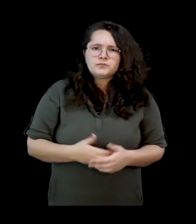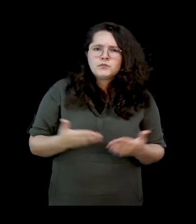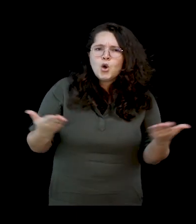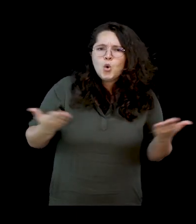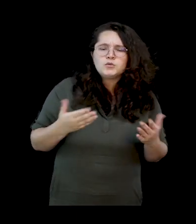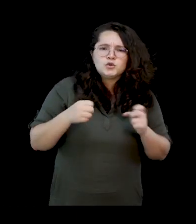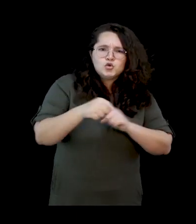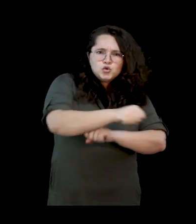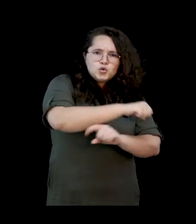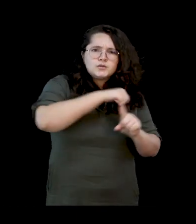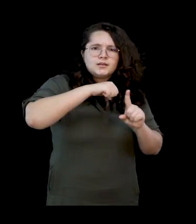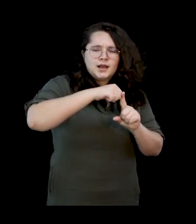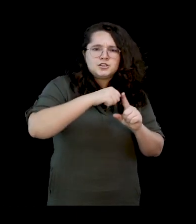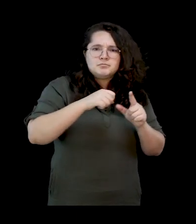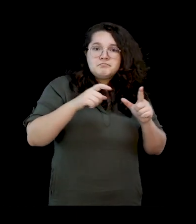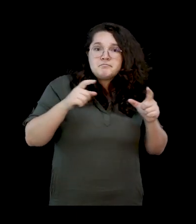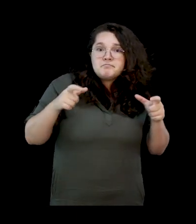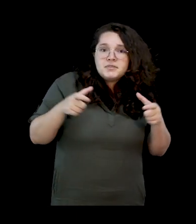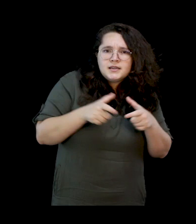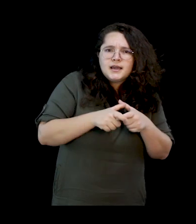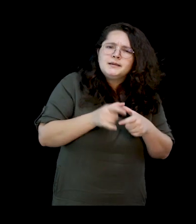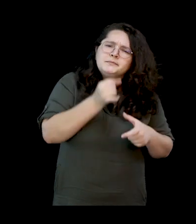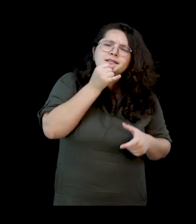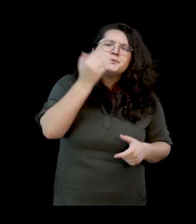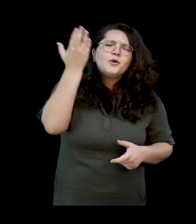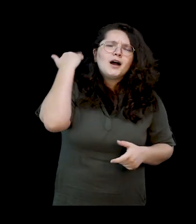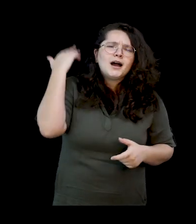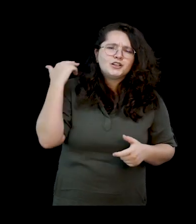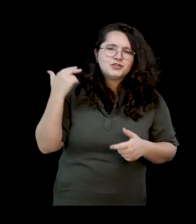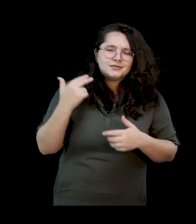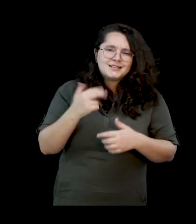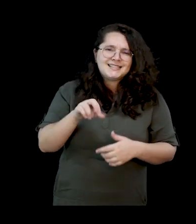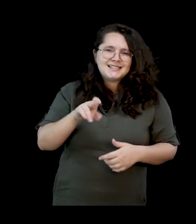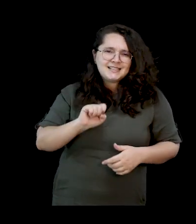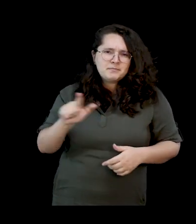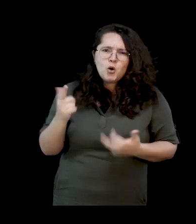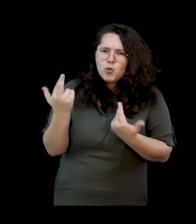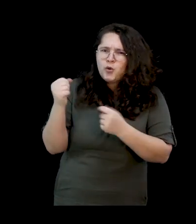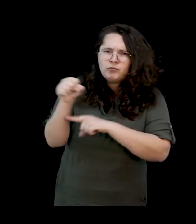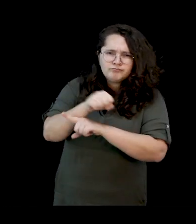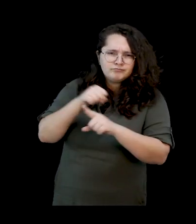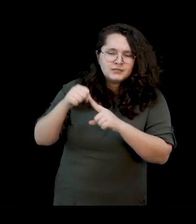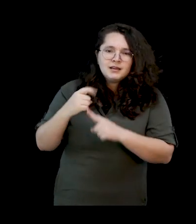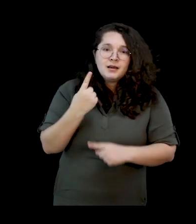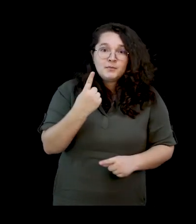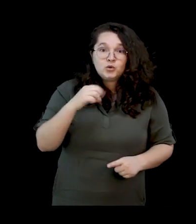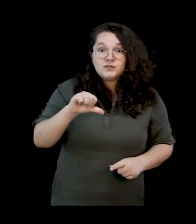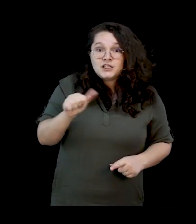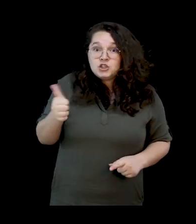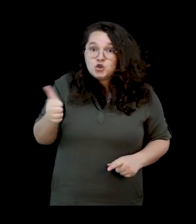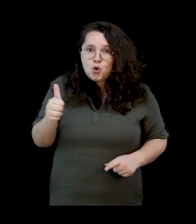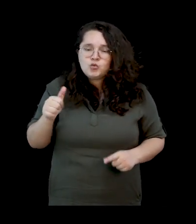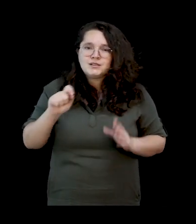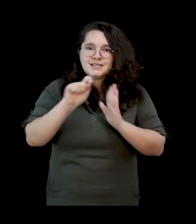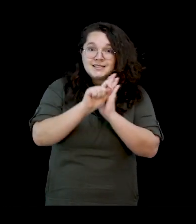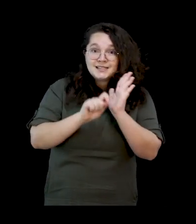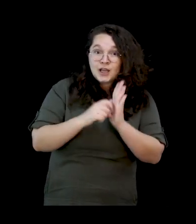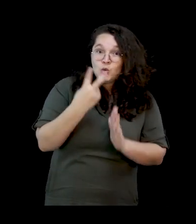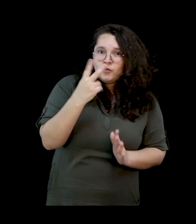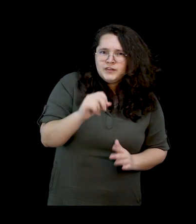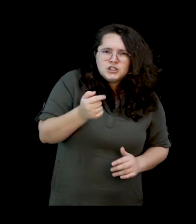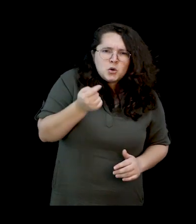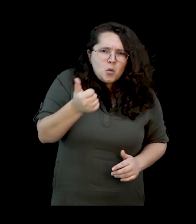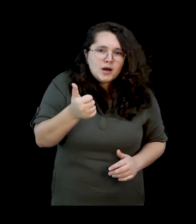sociedade pequena, por exemplo, a própria sociedade do Zímio, em 1911, ou na virada do século XX, era uma sociedade